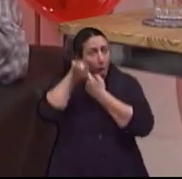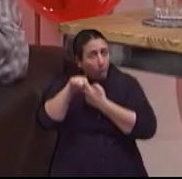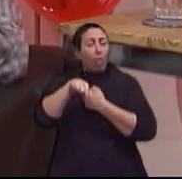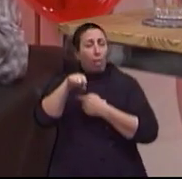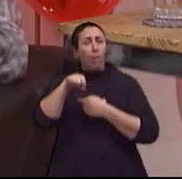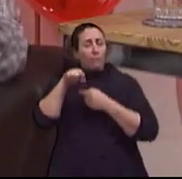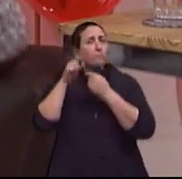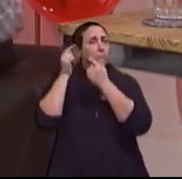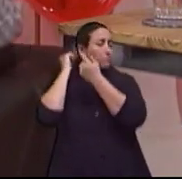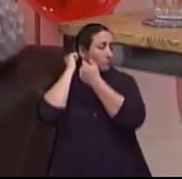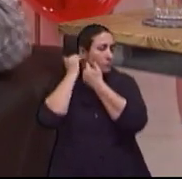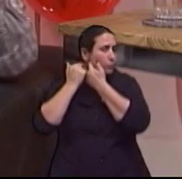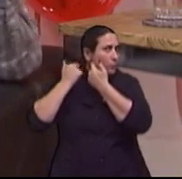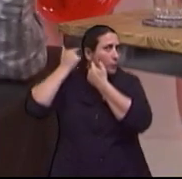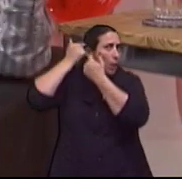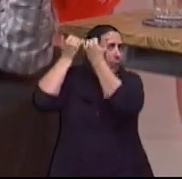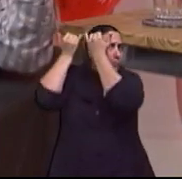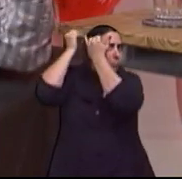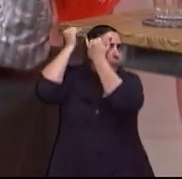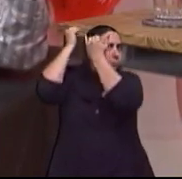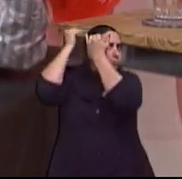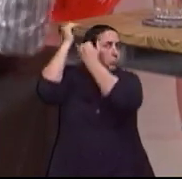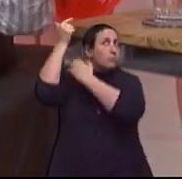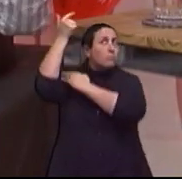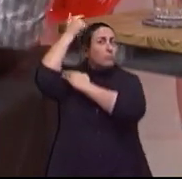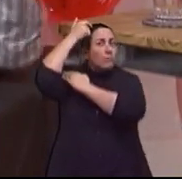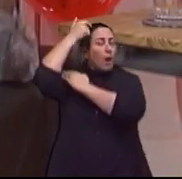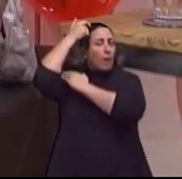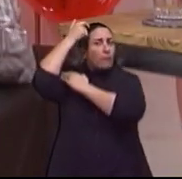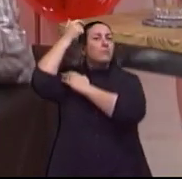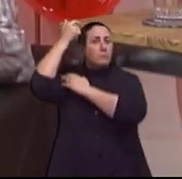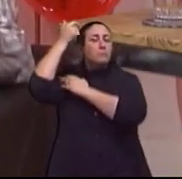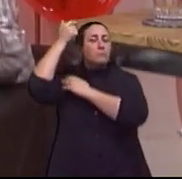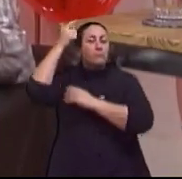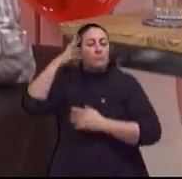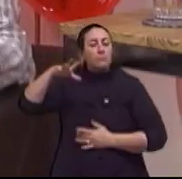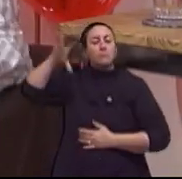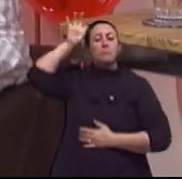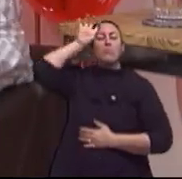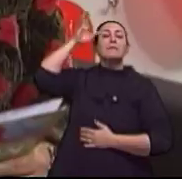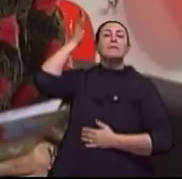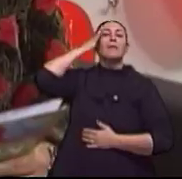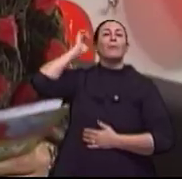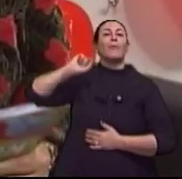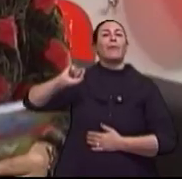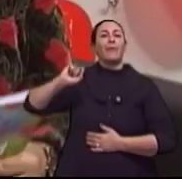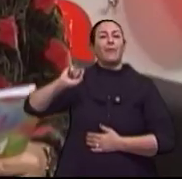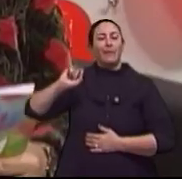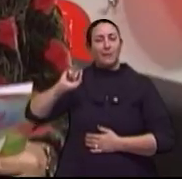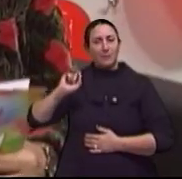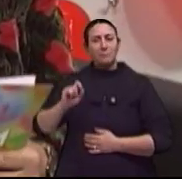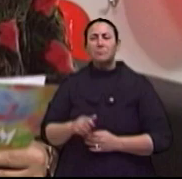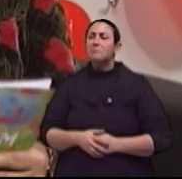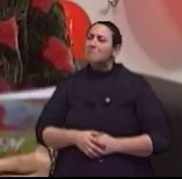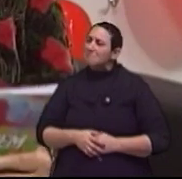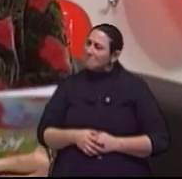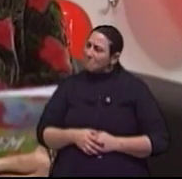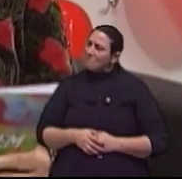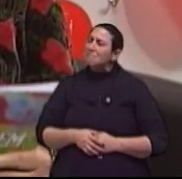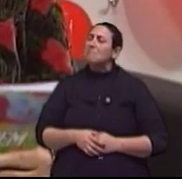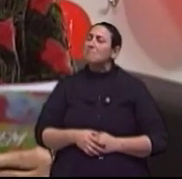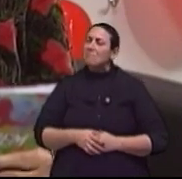né pros pacientes e que vai pro nervo auditivo e vai até o cérebro ou seja eh tu explicando assim tá